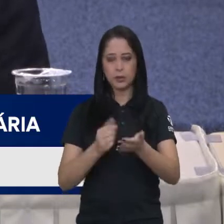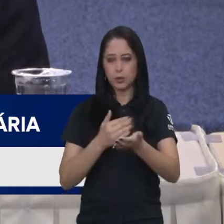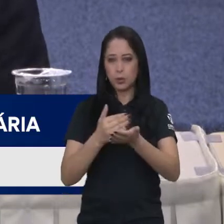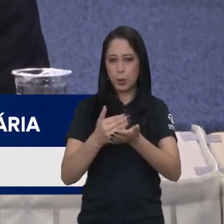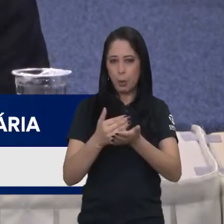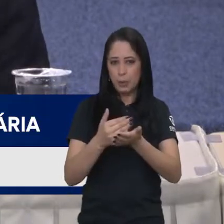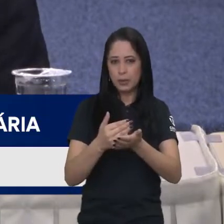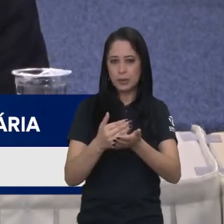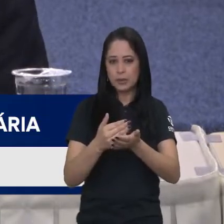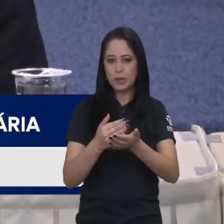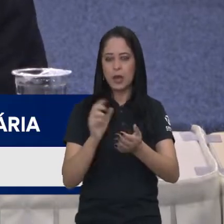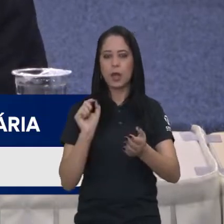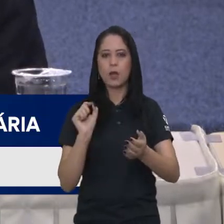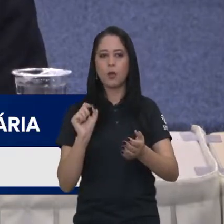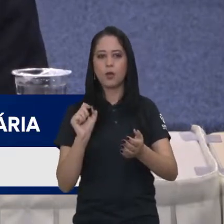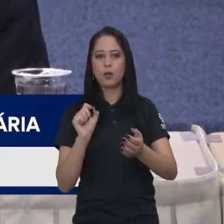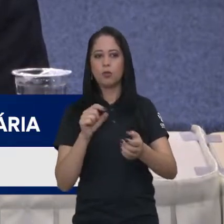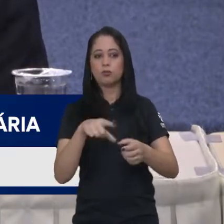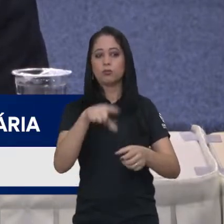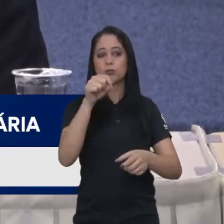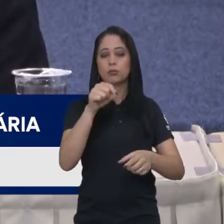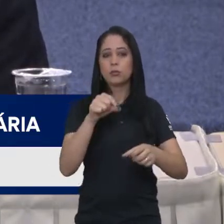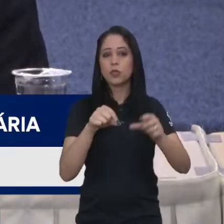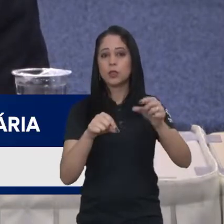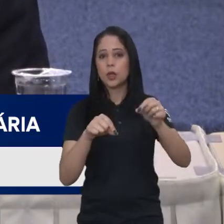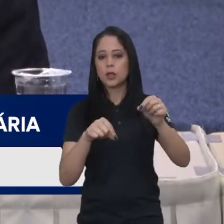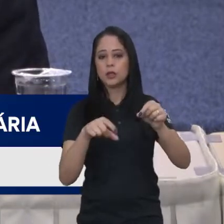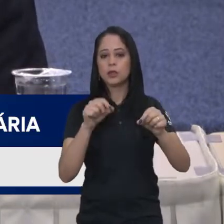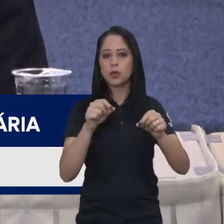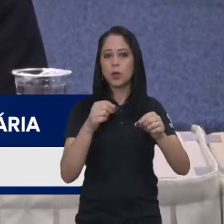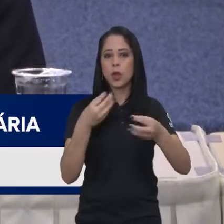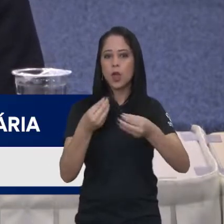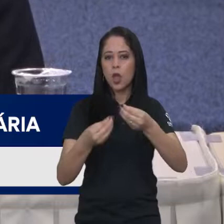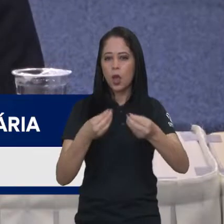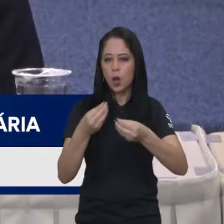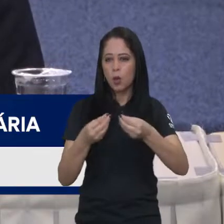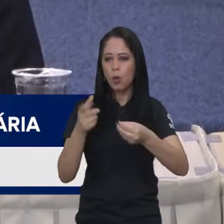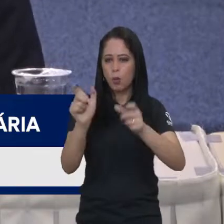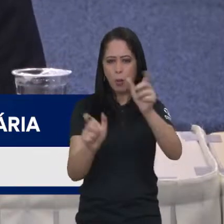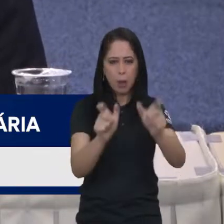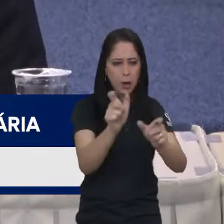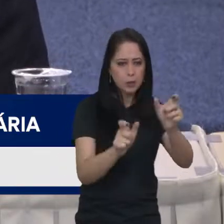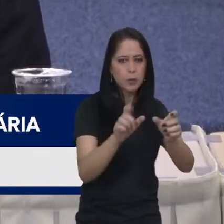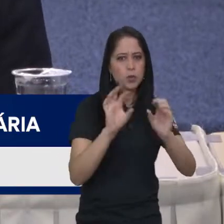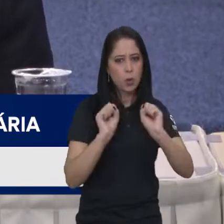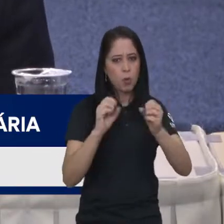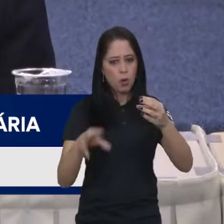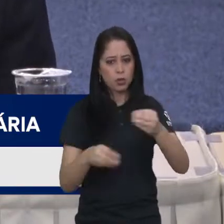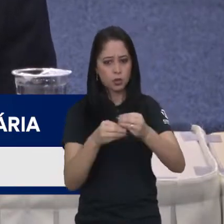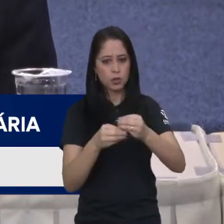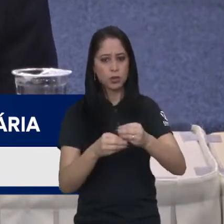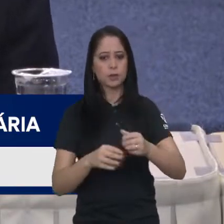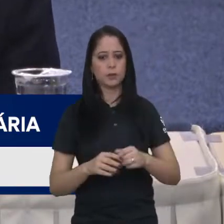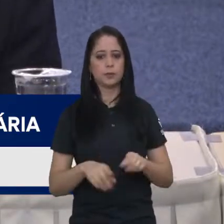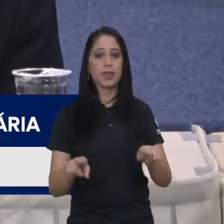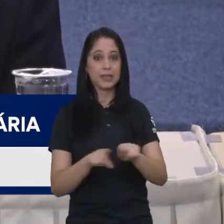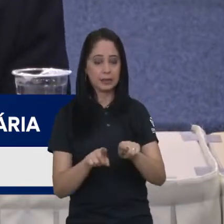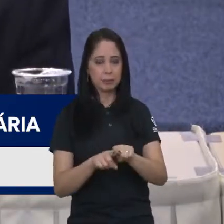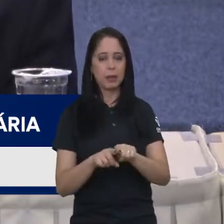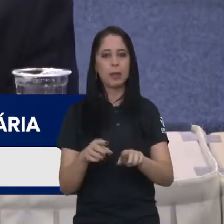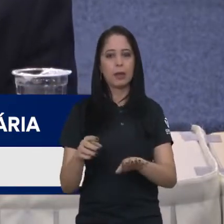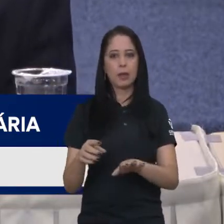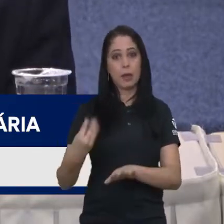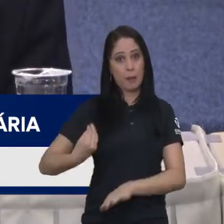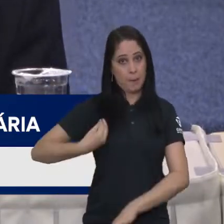a gente iniciar os trabalhos, definir aqui como será para que todos possam colaborar conosco. A princípio,